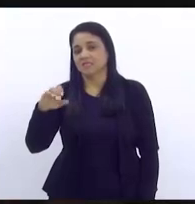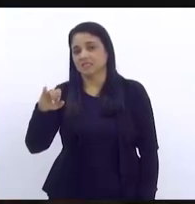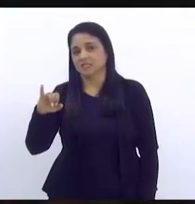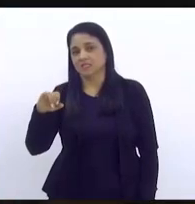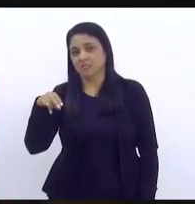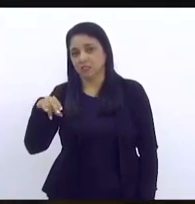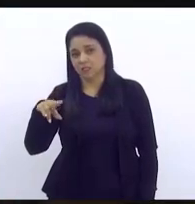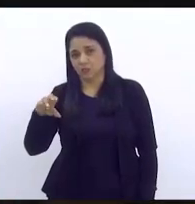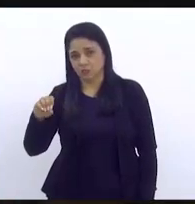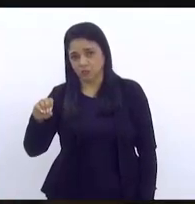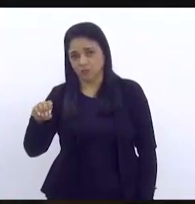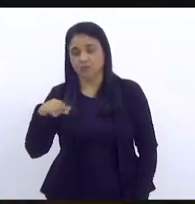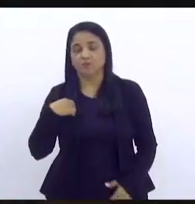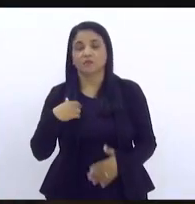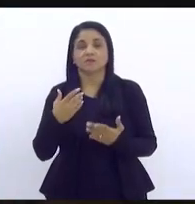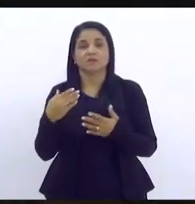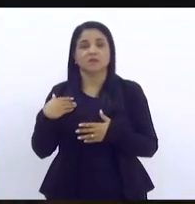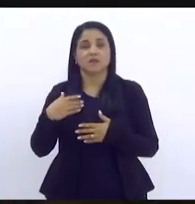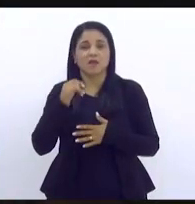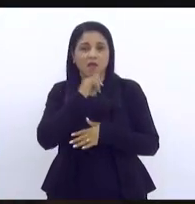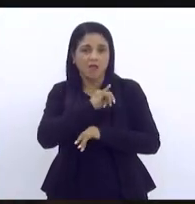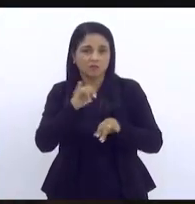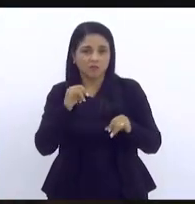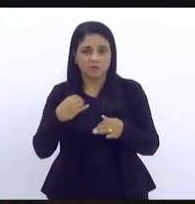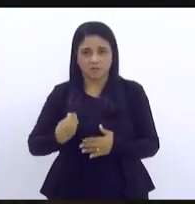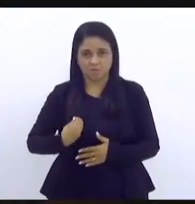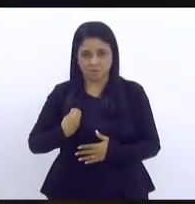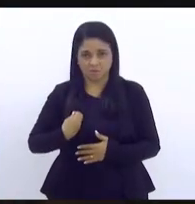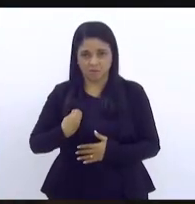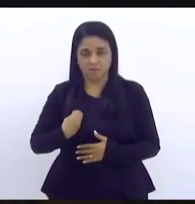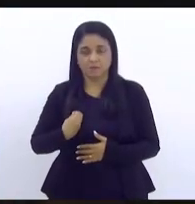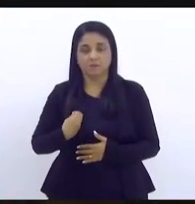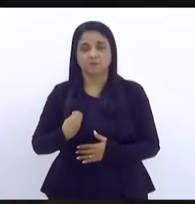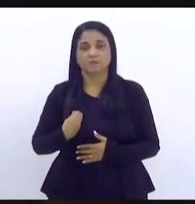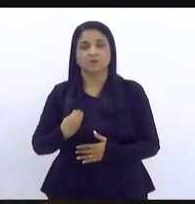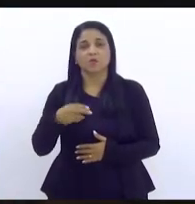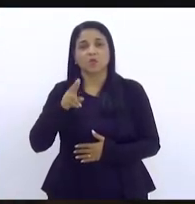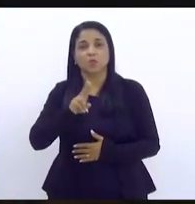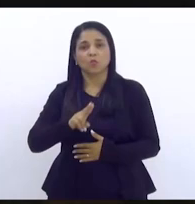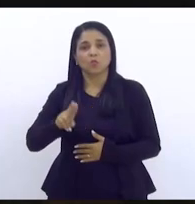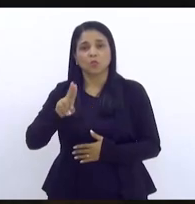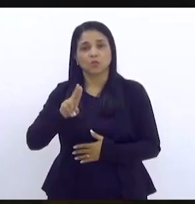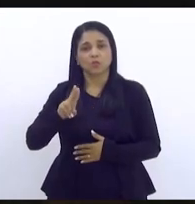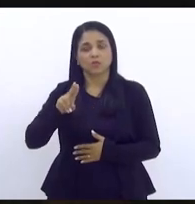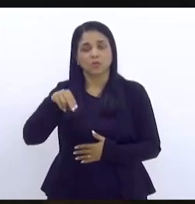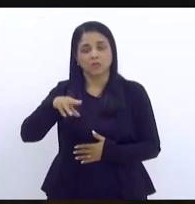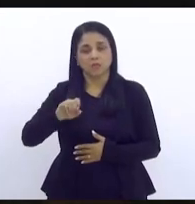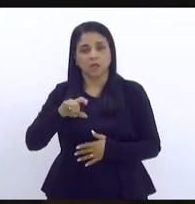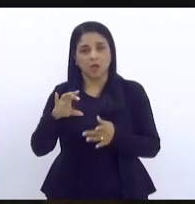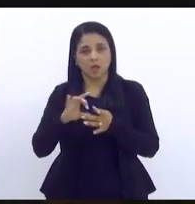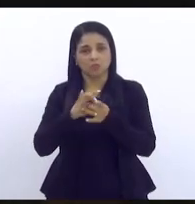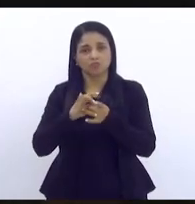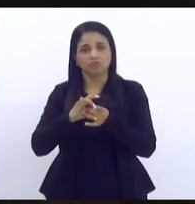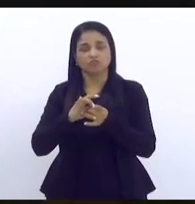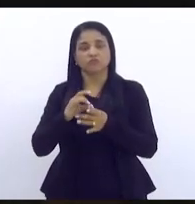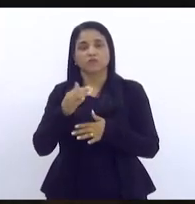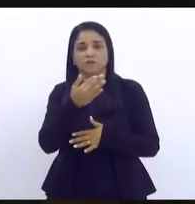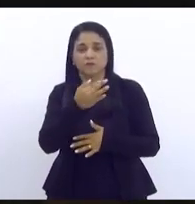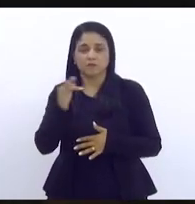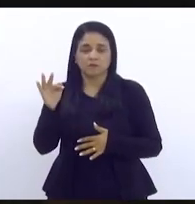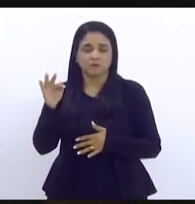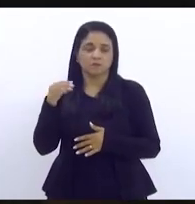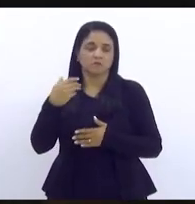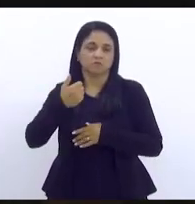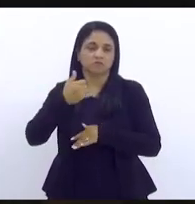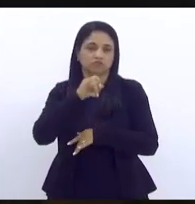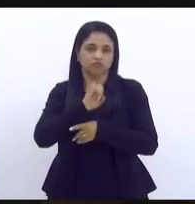obrigado as presenças antes de passar pro próximo orador união de federações e associações de moradores do Estado do Rio de Janeiro